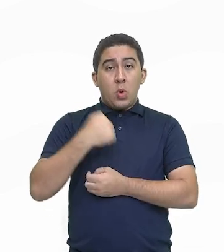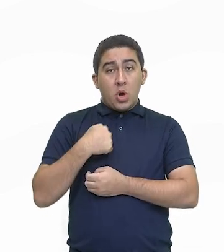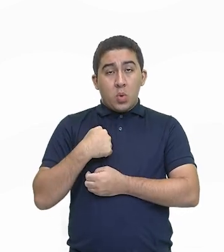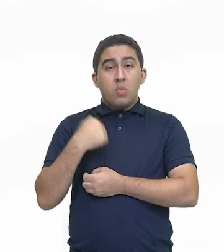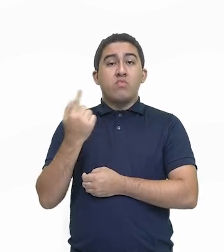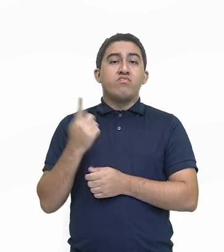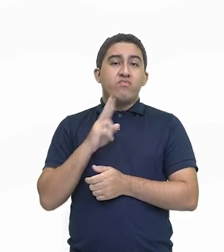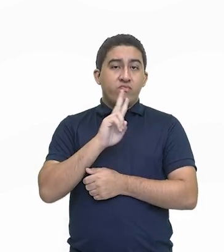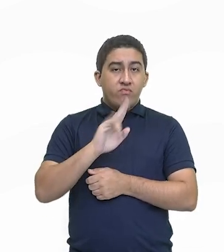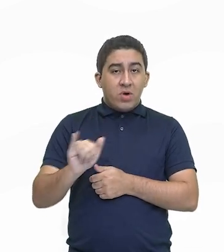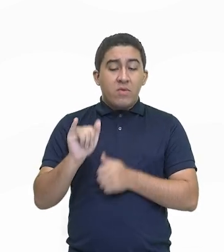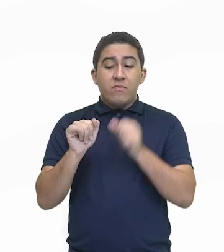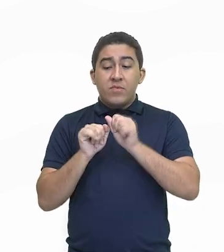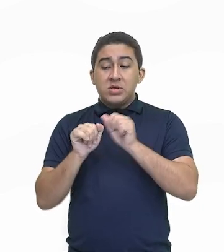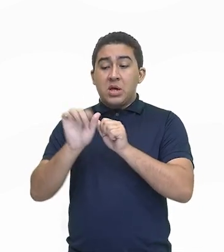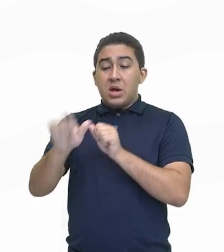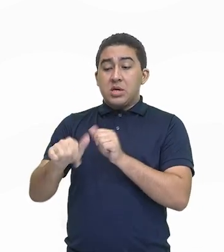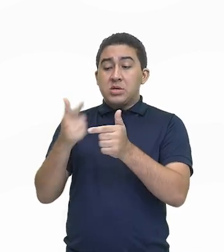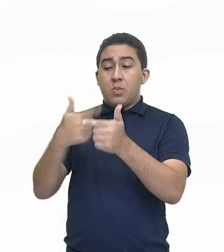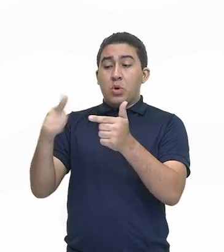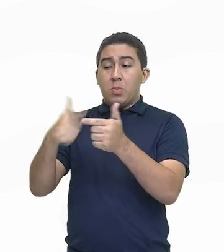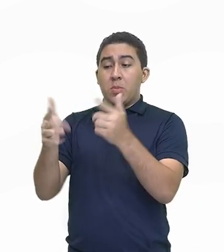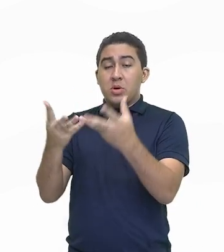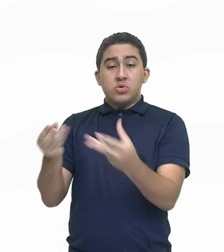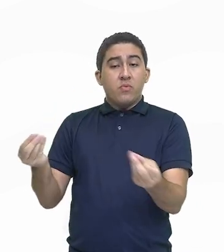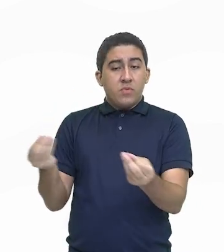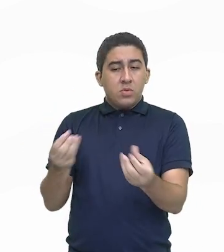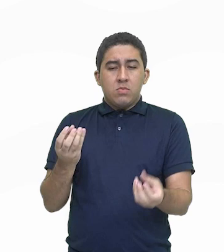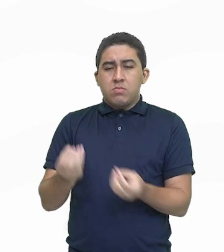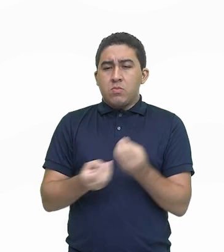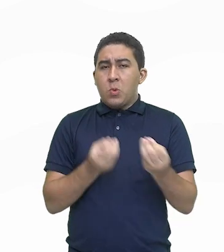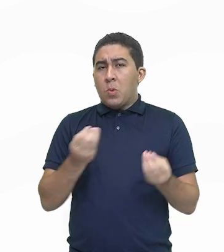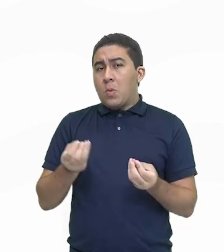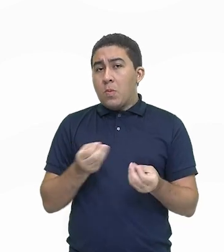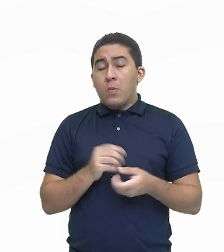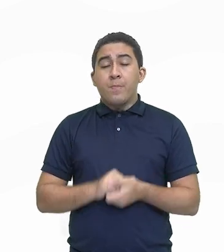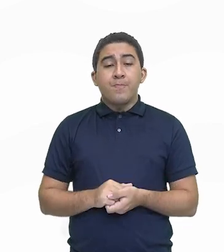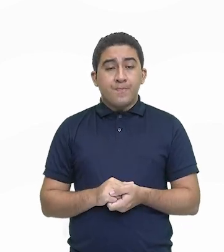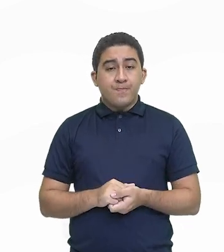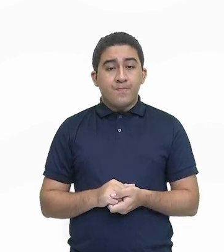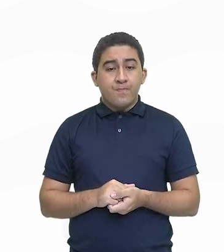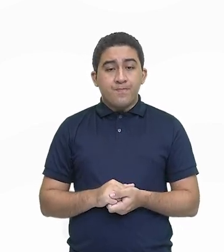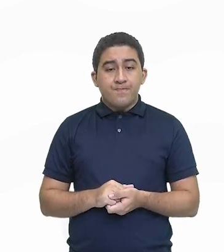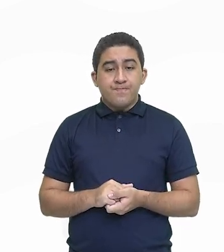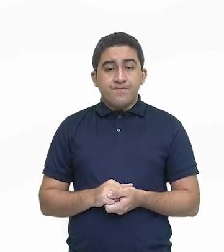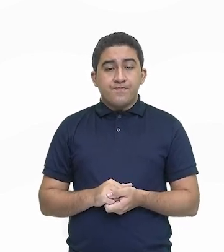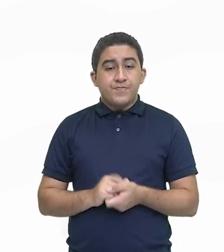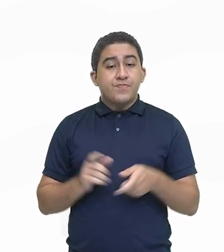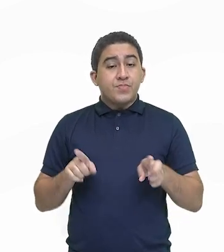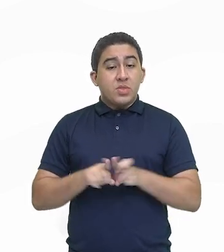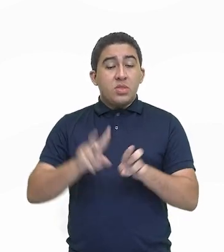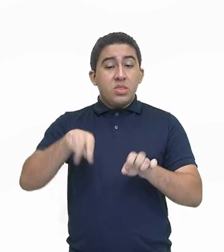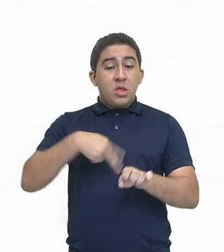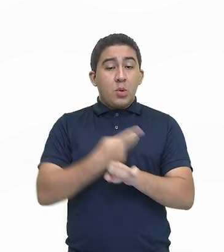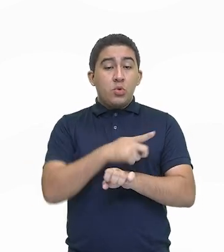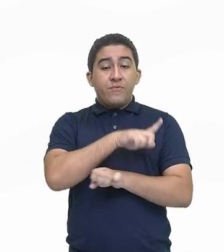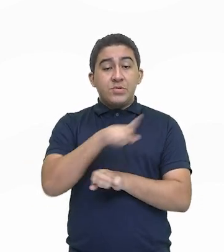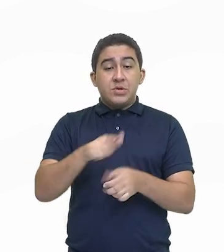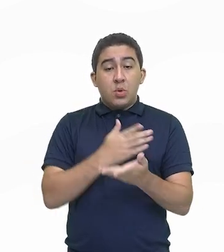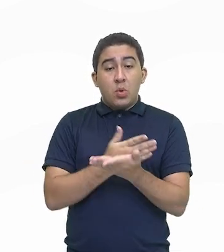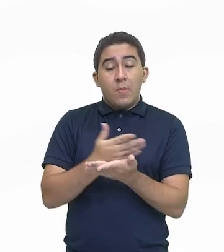resolver esse problema aqui, esse fato, esse acontecimento. E aí você vai começar a ter